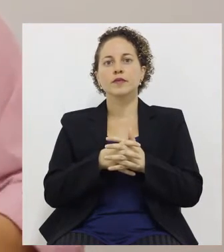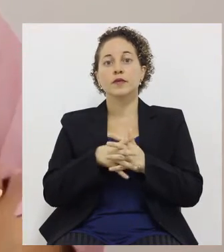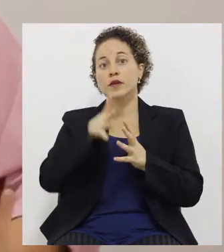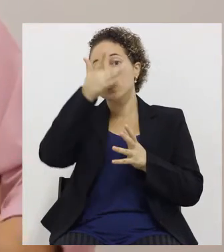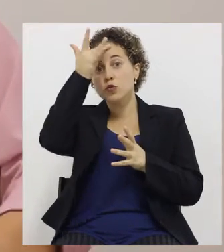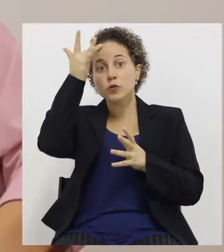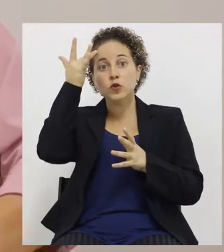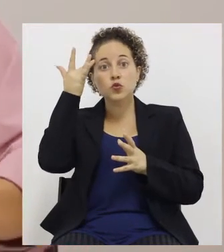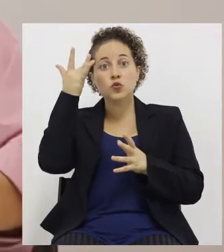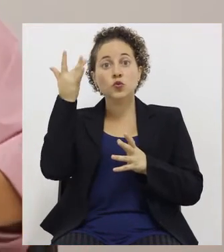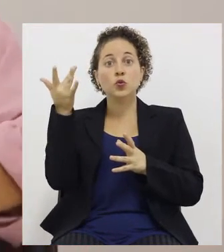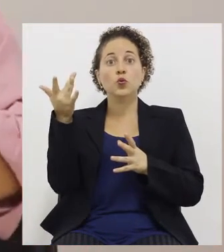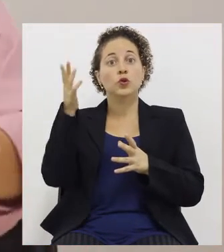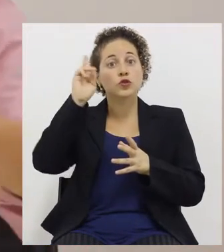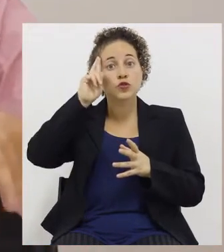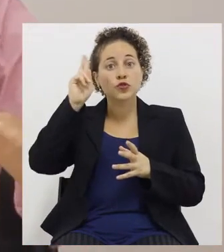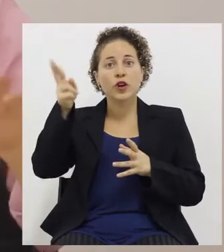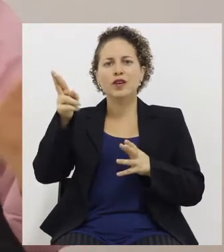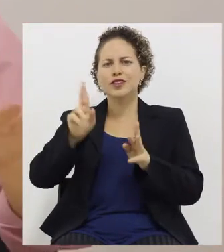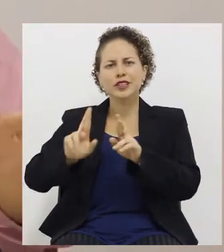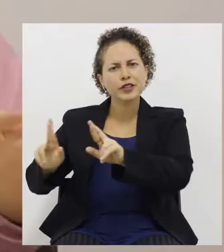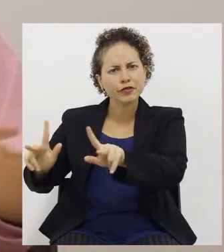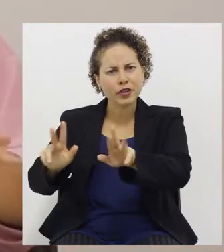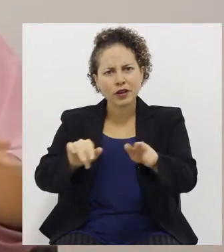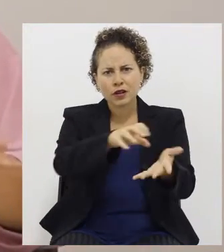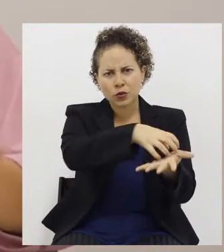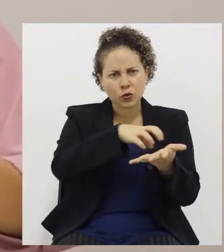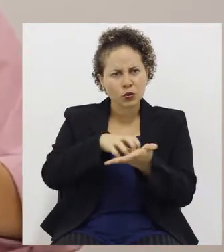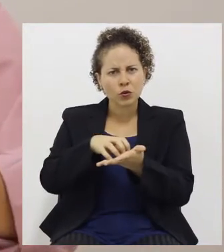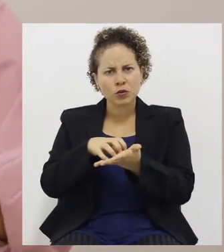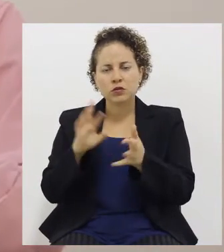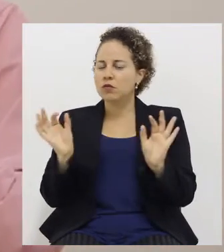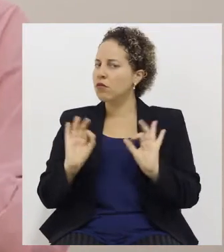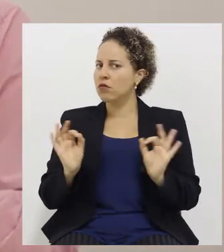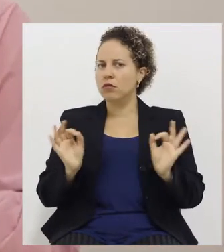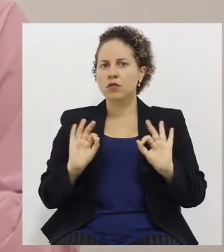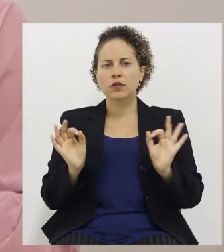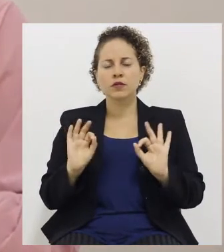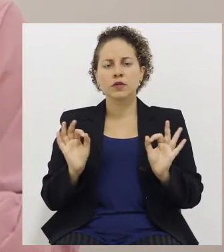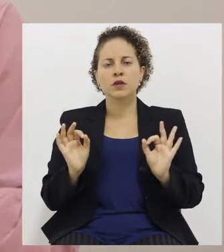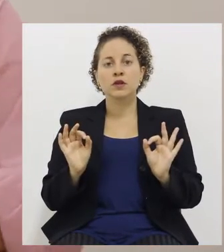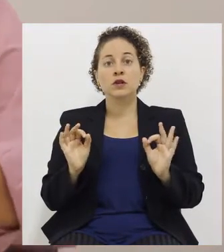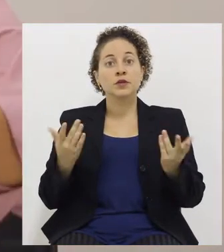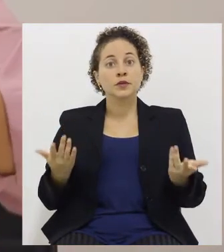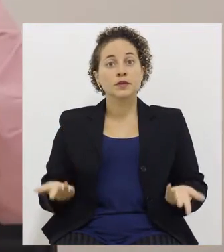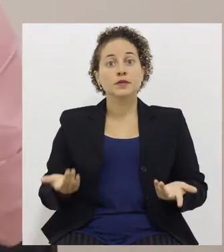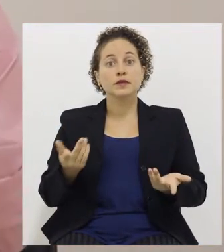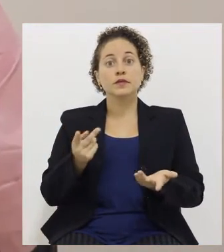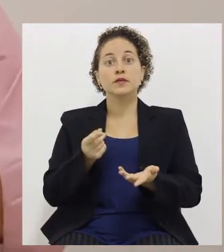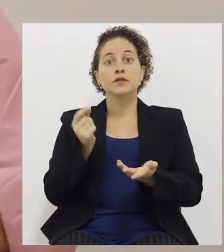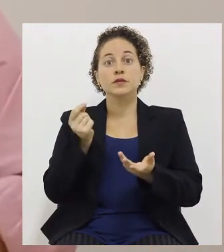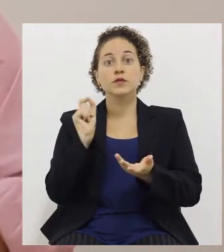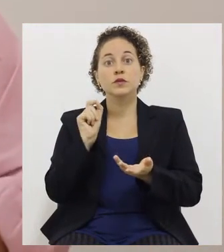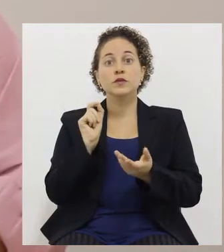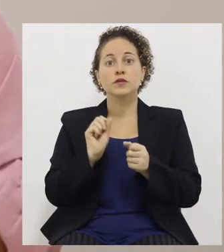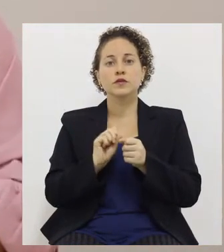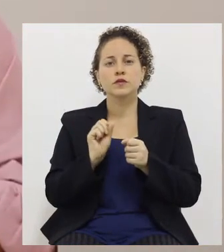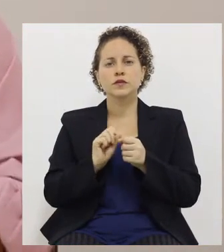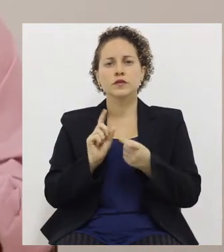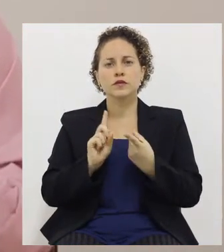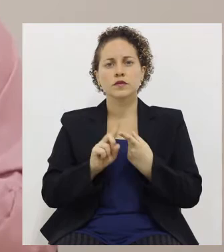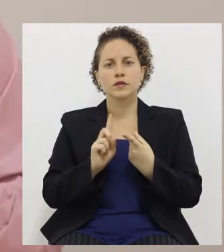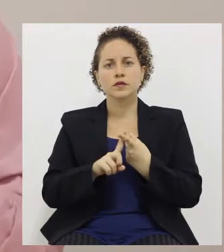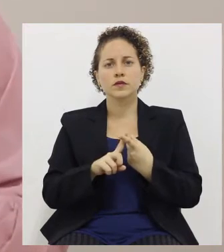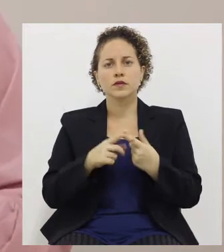O gestor diz, não existe diferença entre vocês, e bota tudo para baixo, panos quentes, como a gente vai dizer.